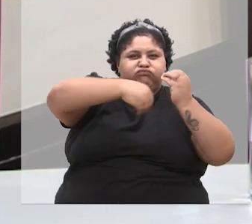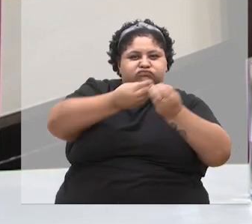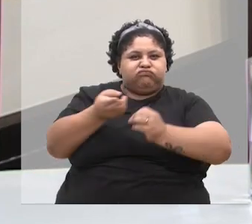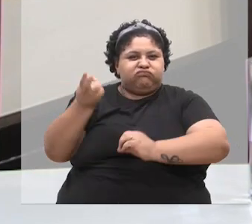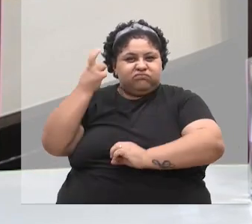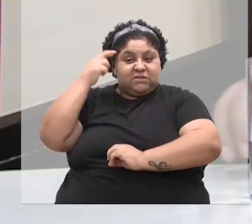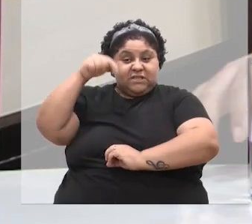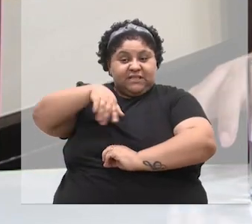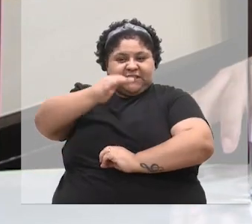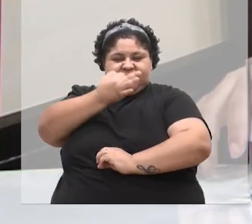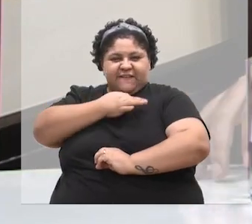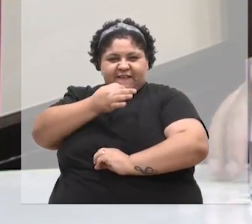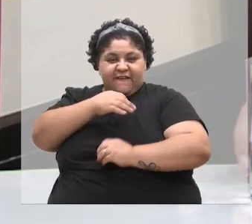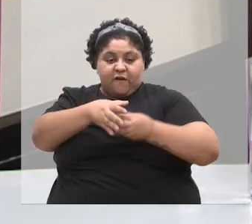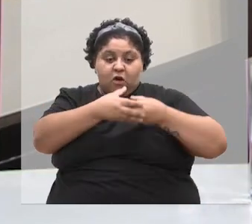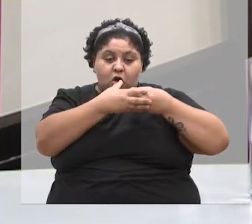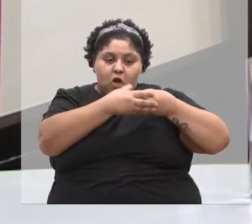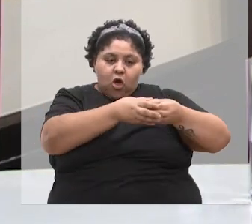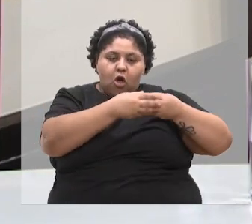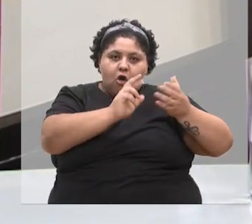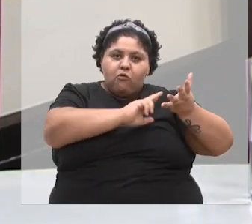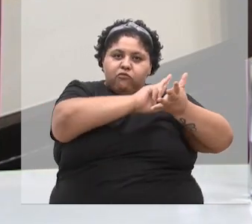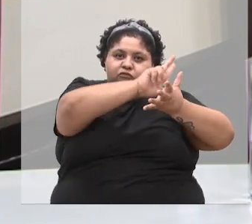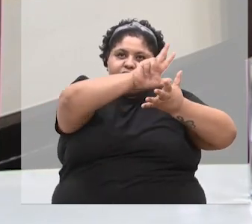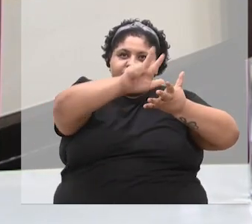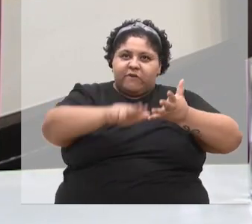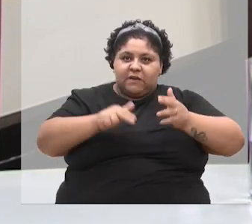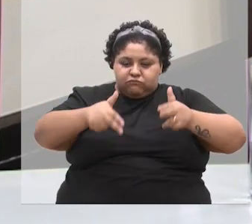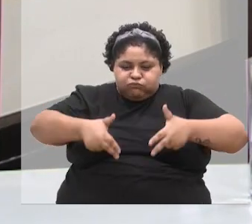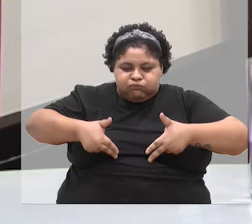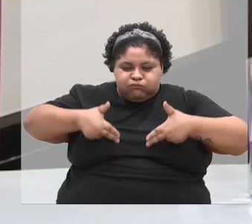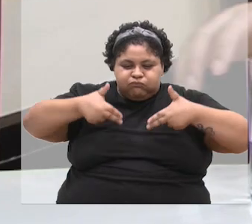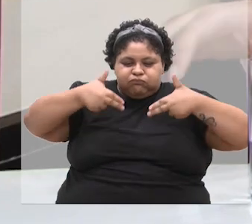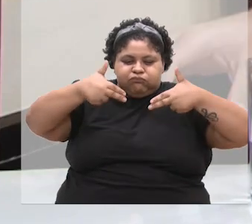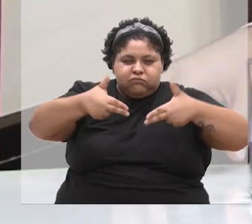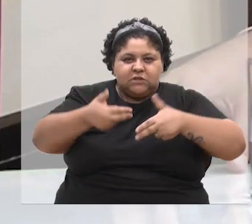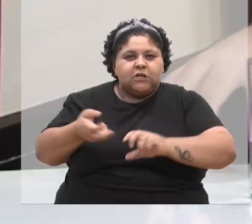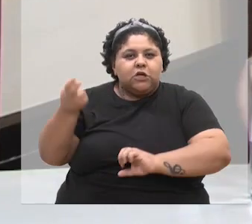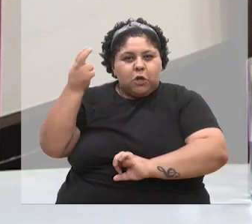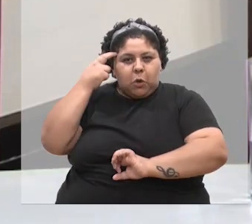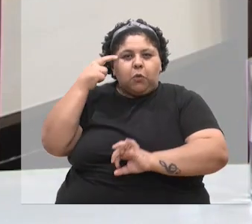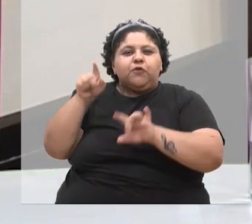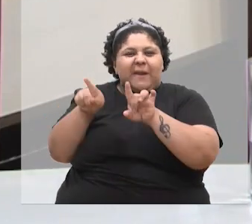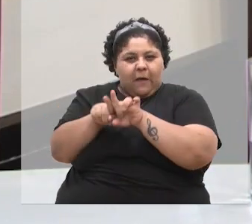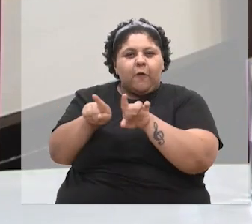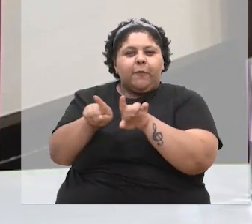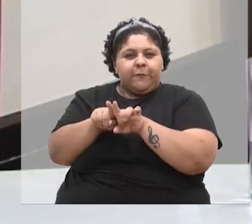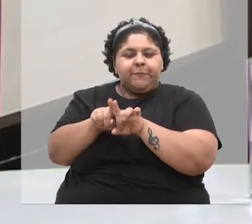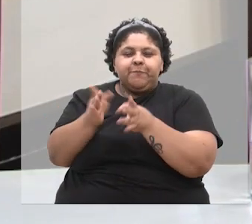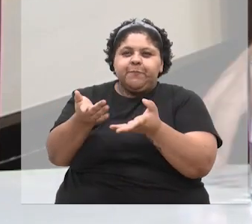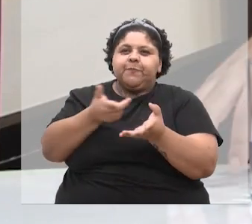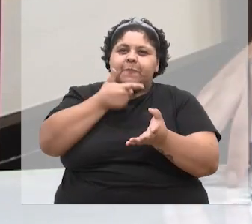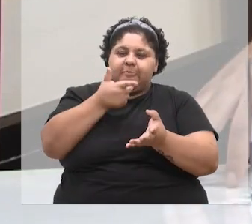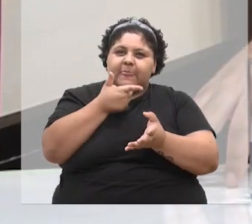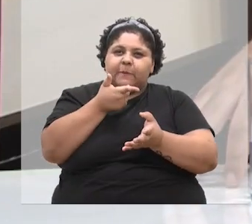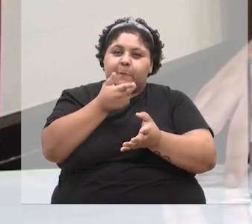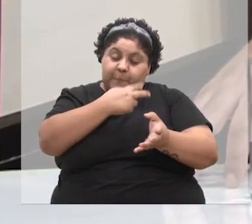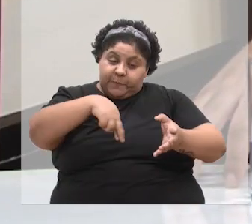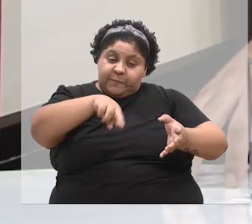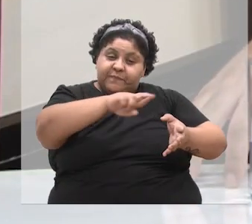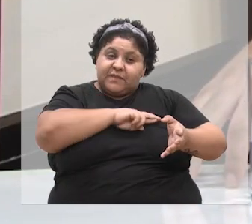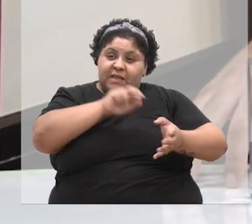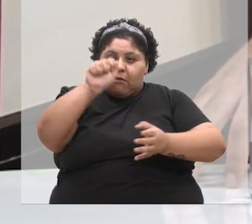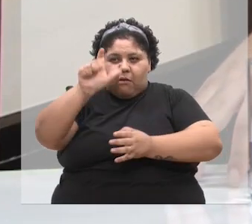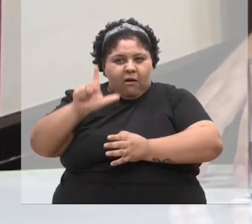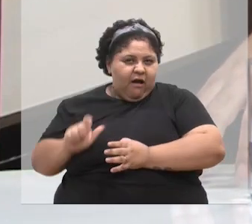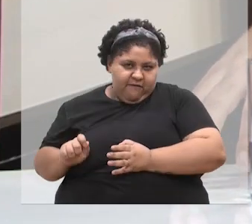essa miscigenação em Caxias do Sul, a convivência entre diversas etnias e matrizes culturais, agora que